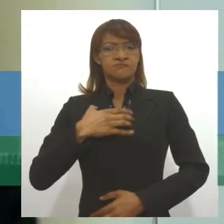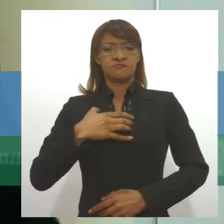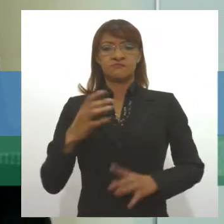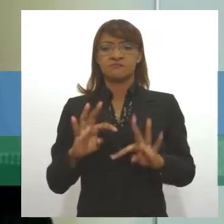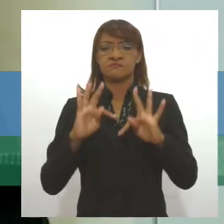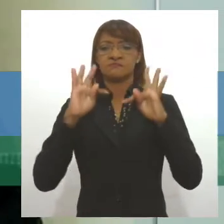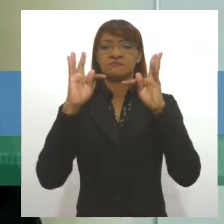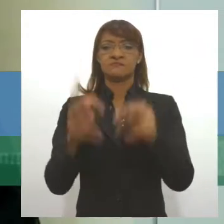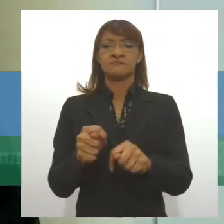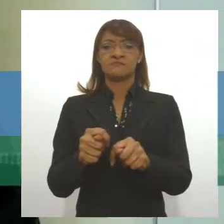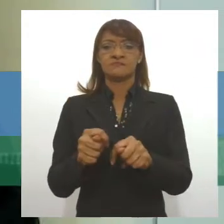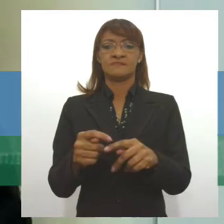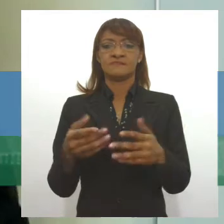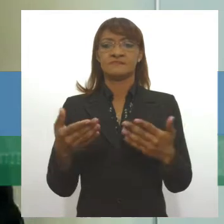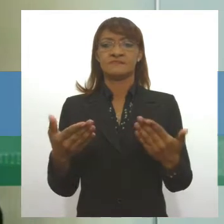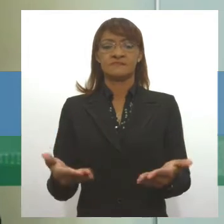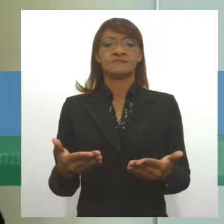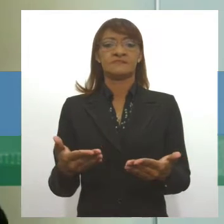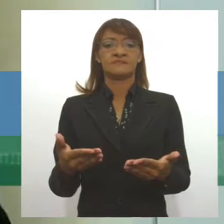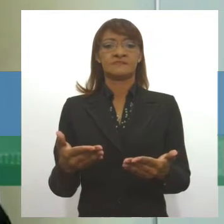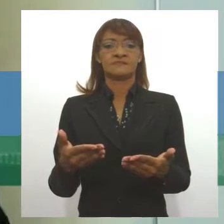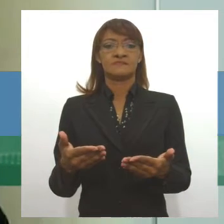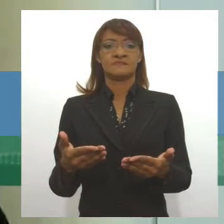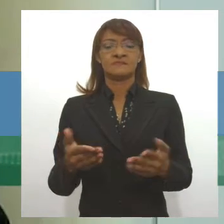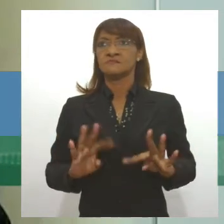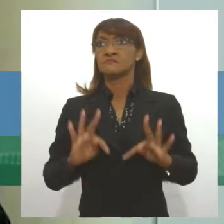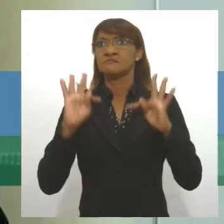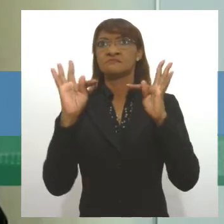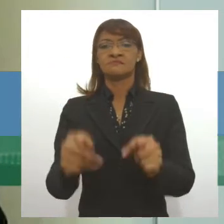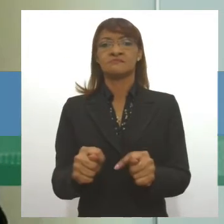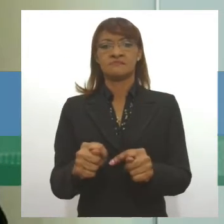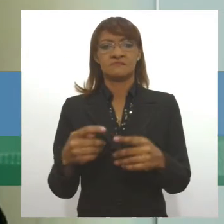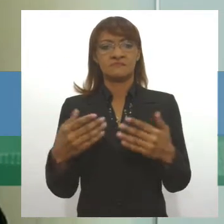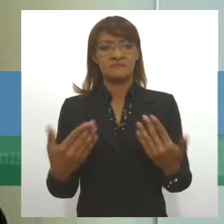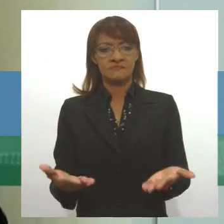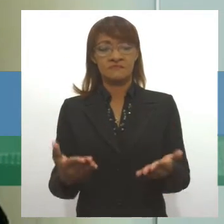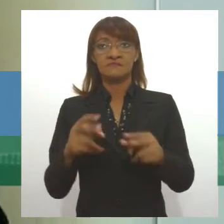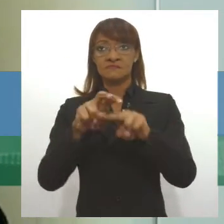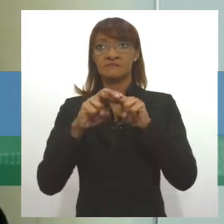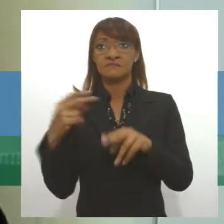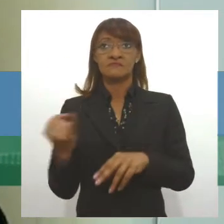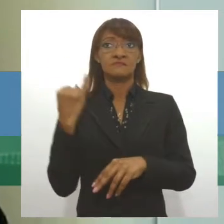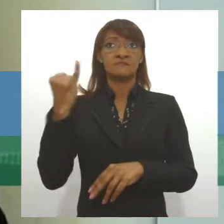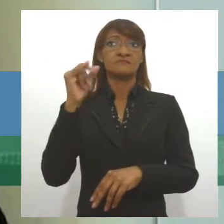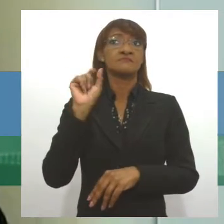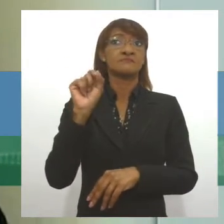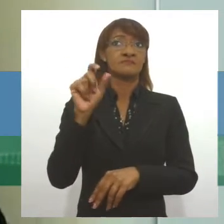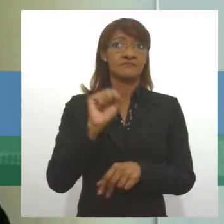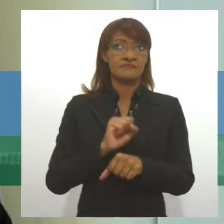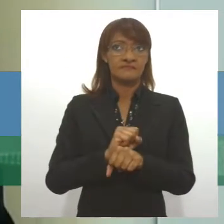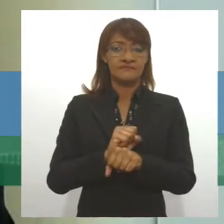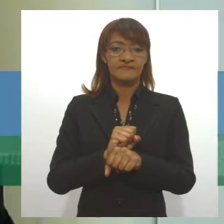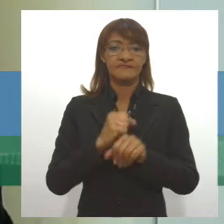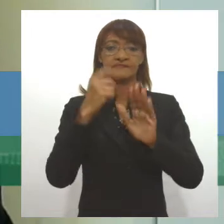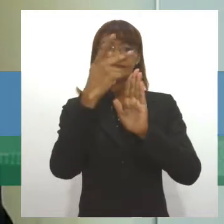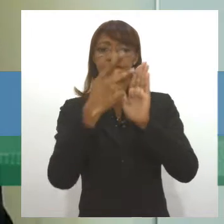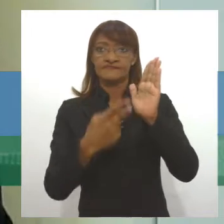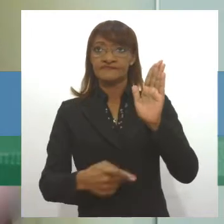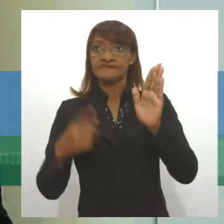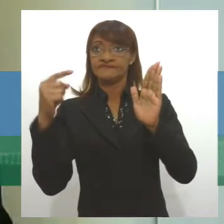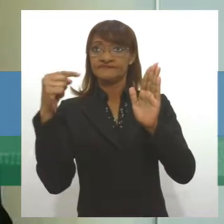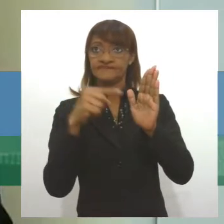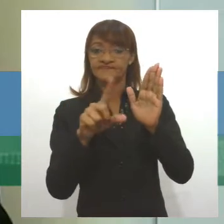encontrar penduricalho de toda hora. E com isso nós vamos lidar. Importante, Clécia, que esse projeto de lei, o